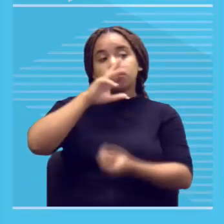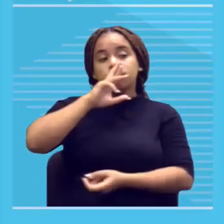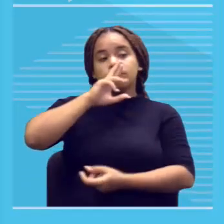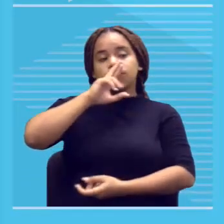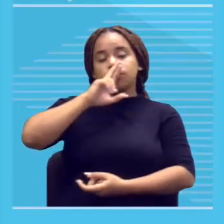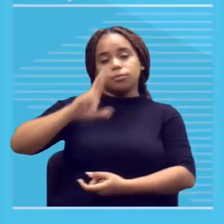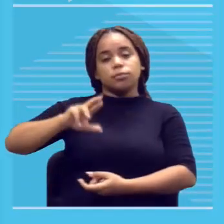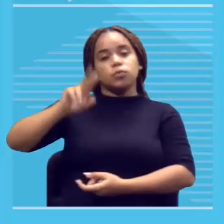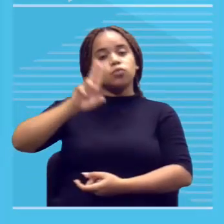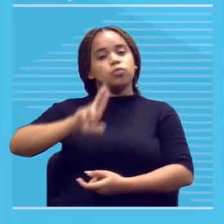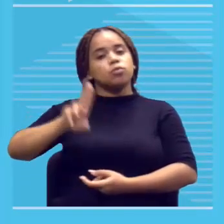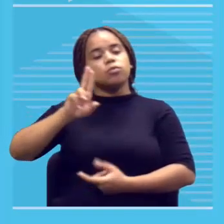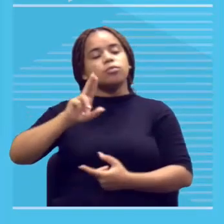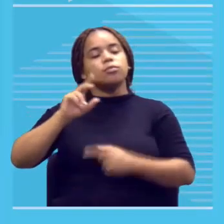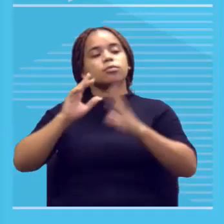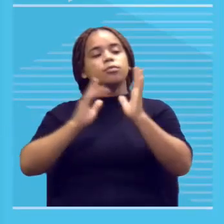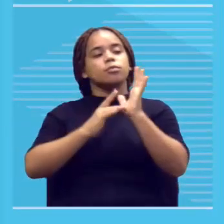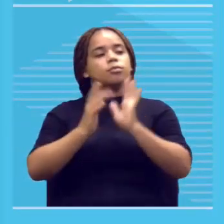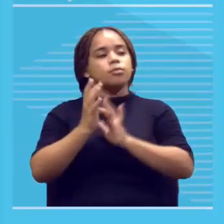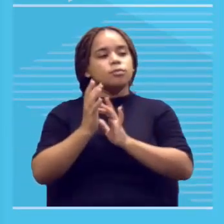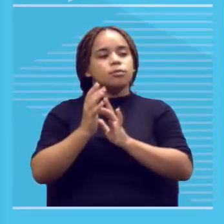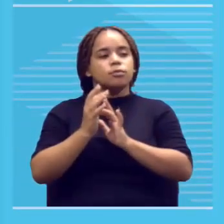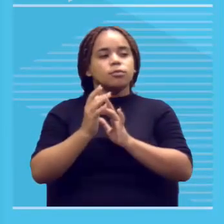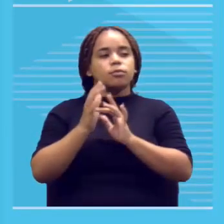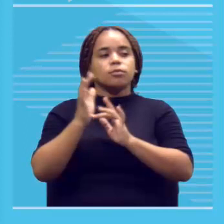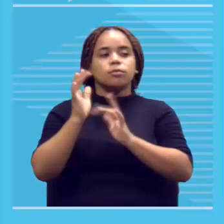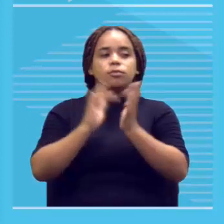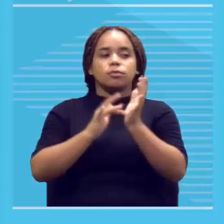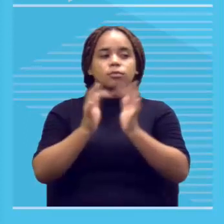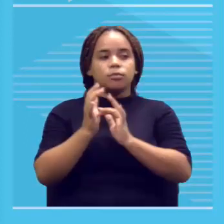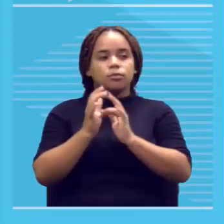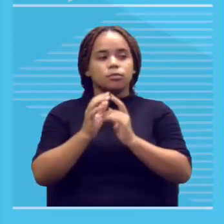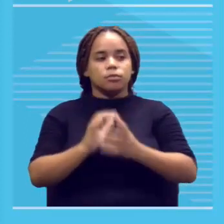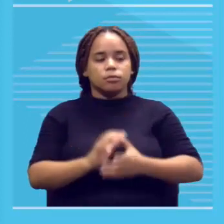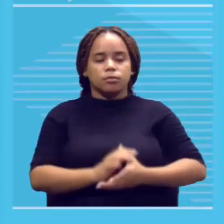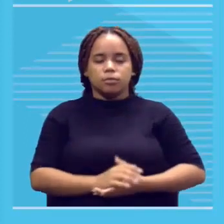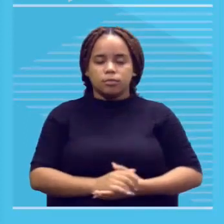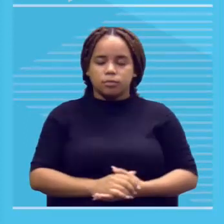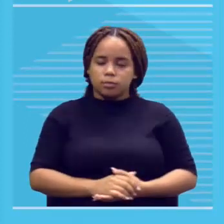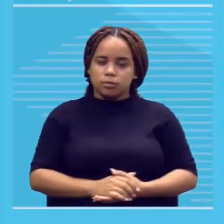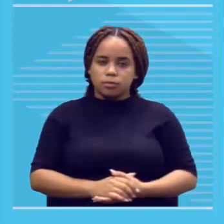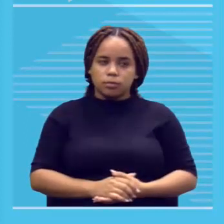Jesus Cristo disse o Cristo